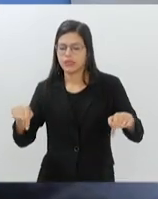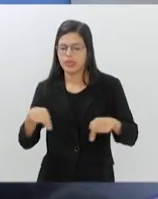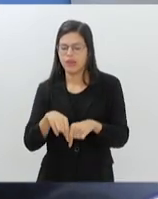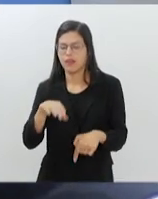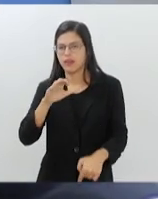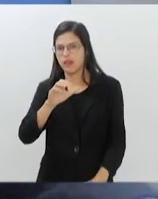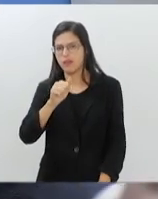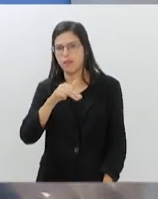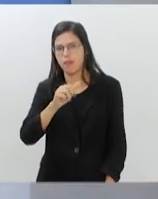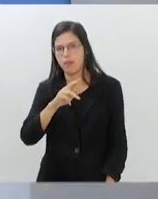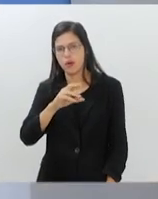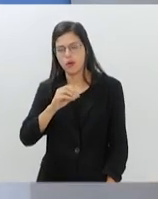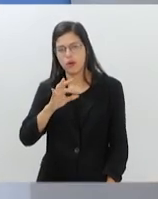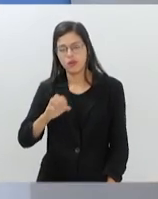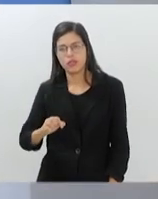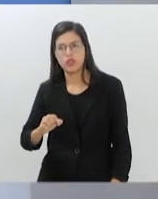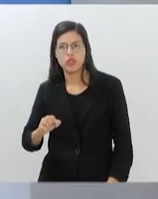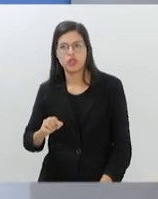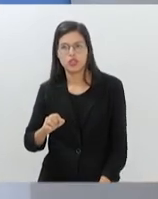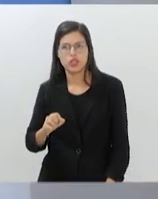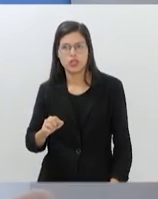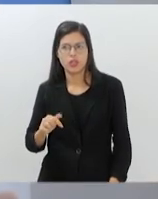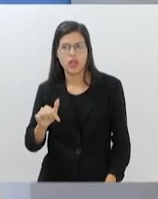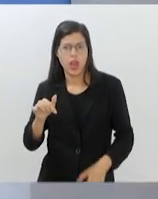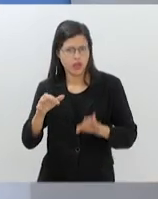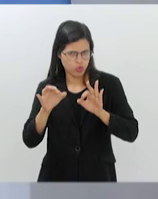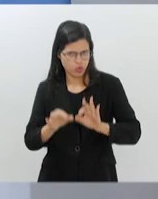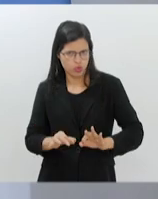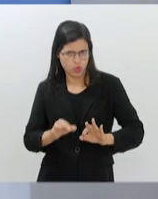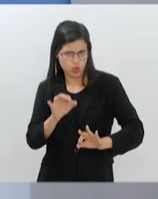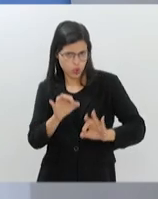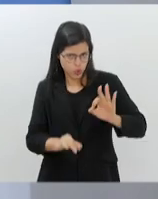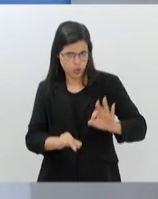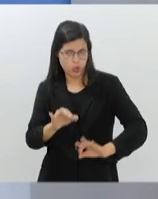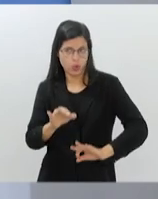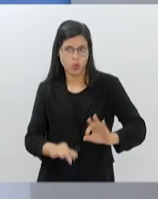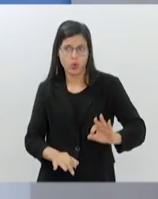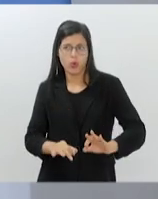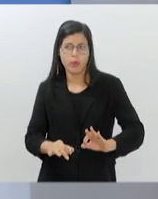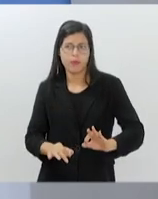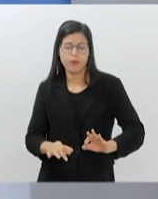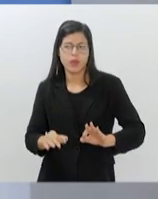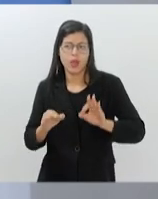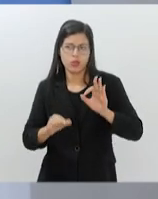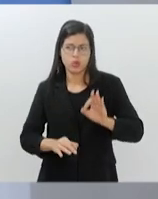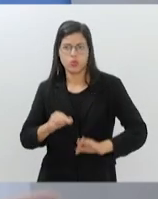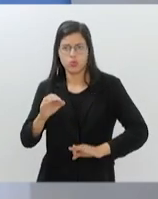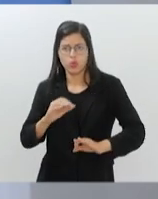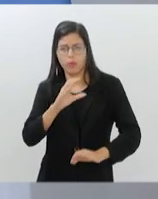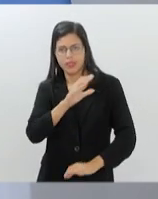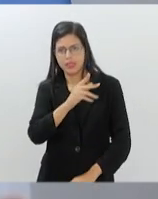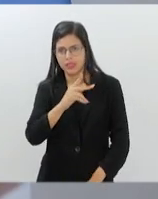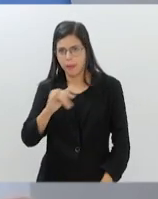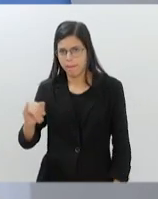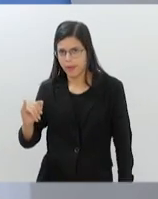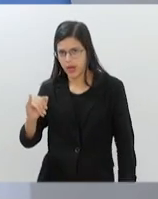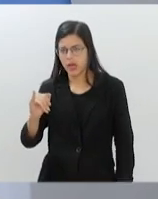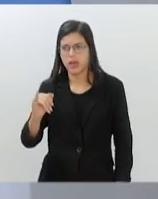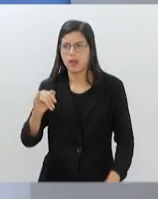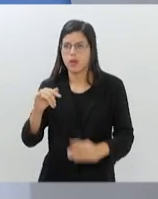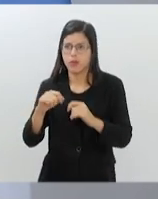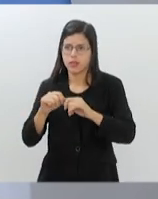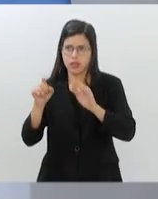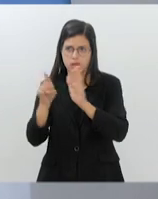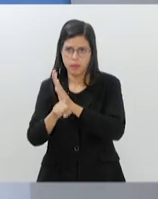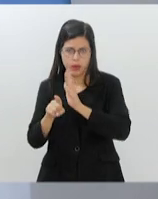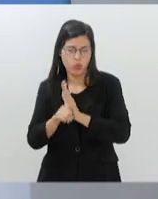Vip é justo quero que a senhora Concorde comigo no exercício de Inteligência é justo que uma CPI instituída para isso faça esse tipo de pergunta